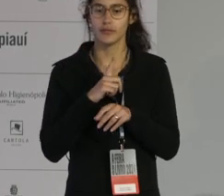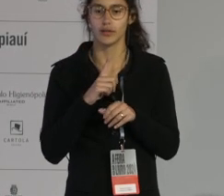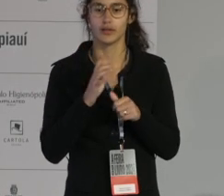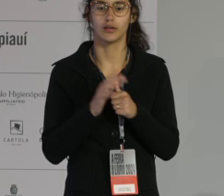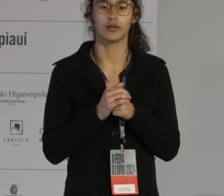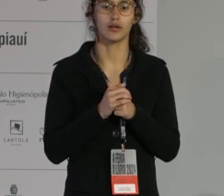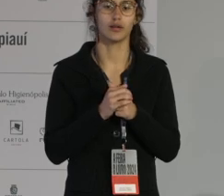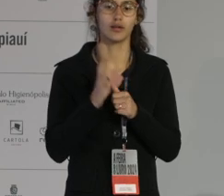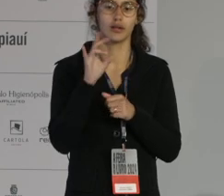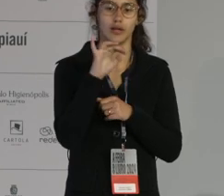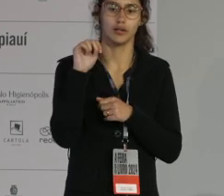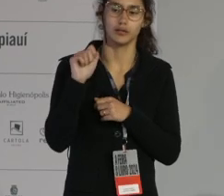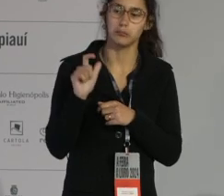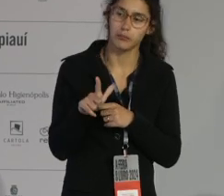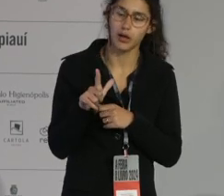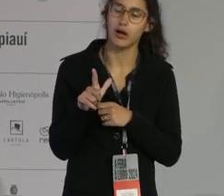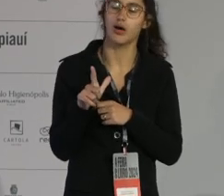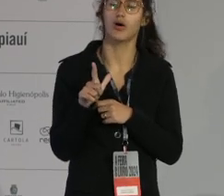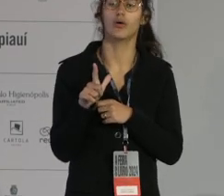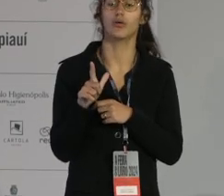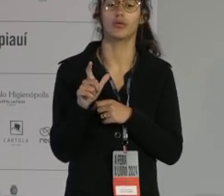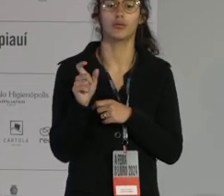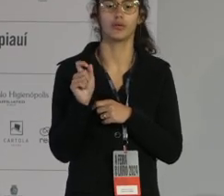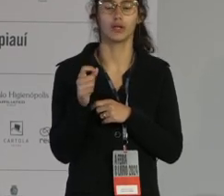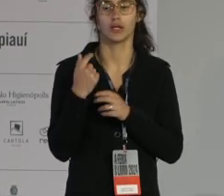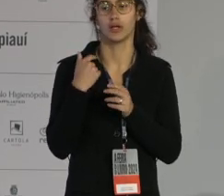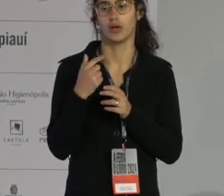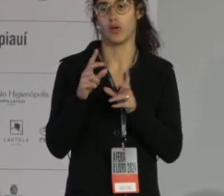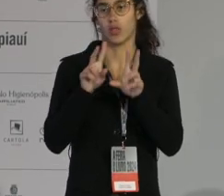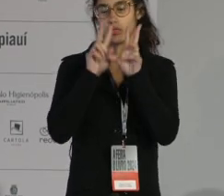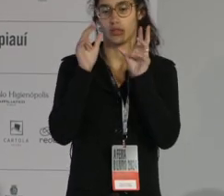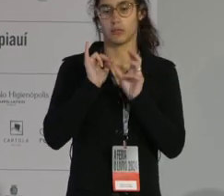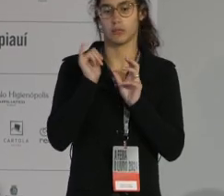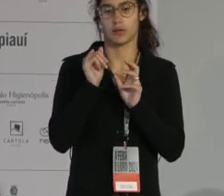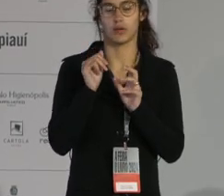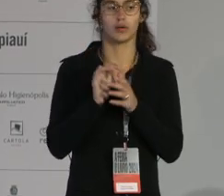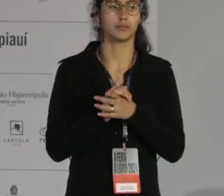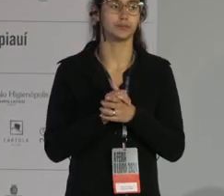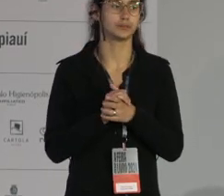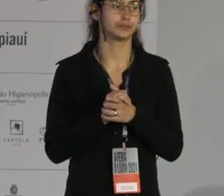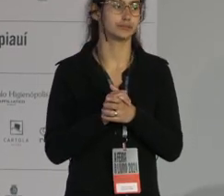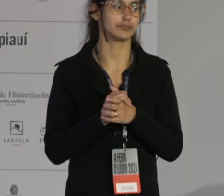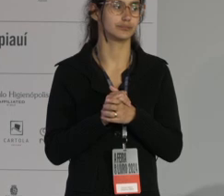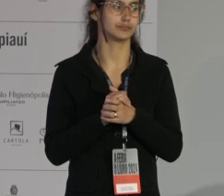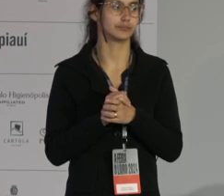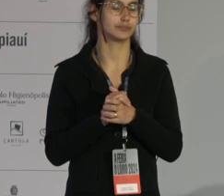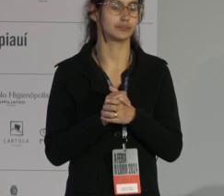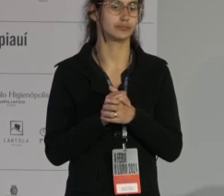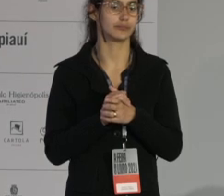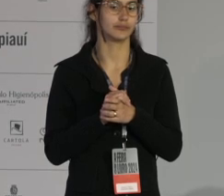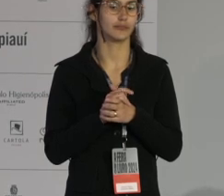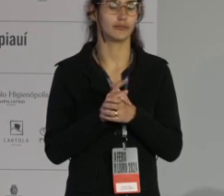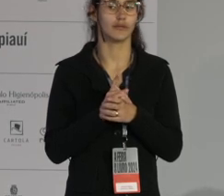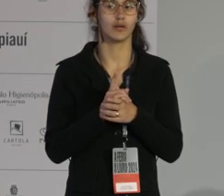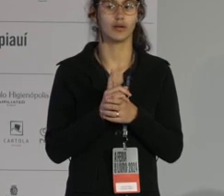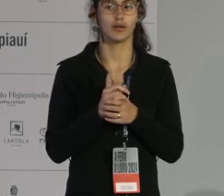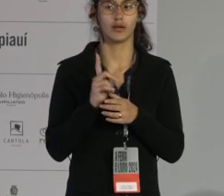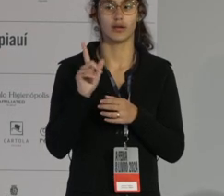o canibal imortal, né? Que é o conto título, né? Paraíso Canibal, que seria o conto